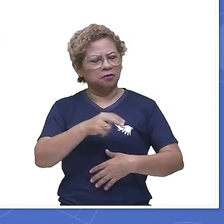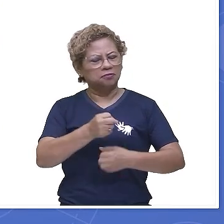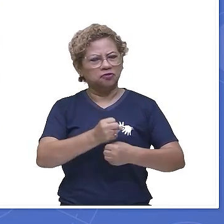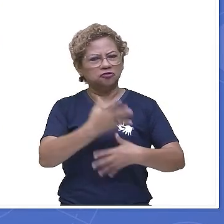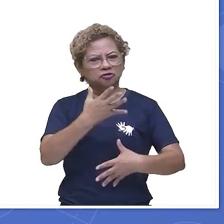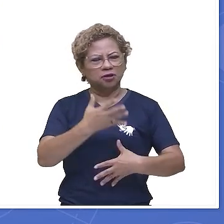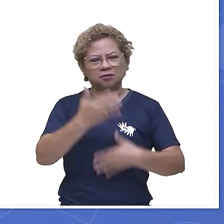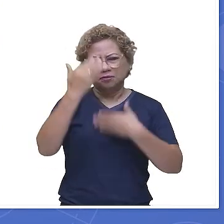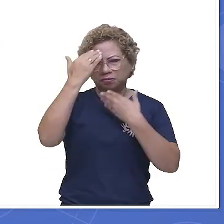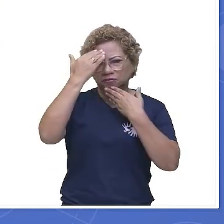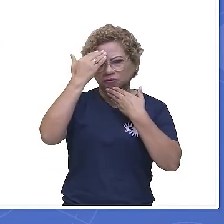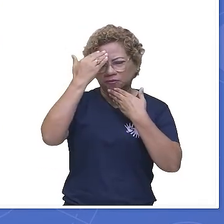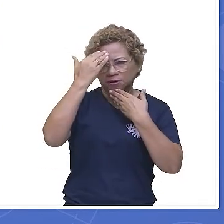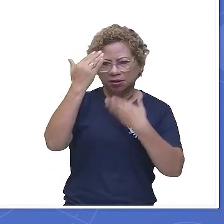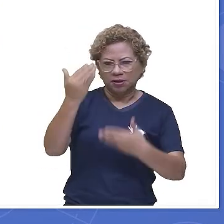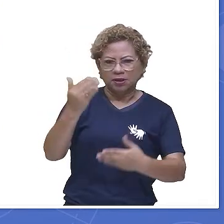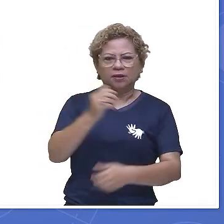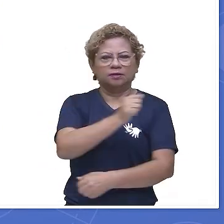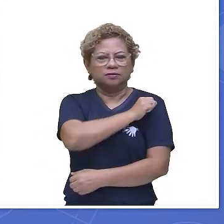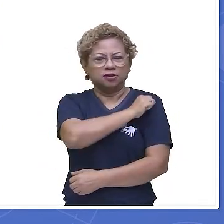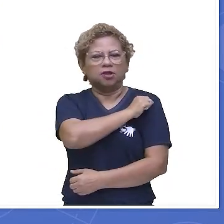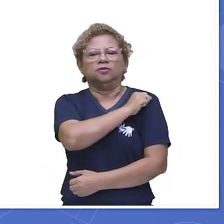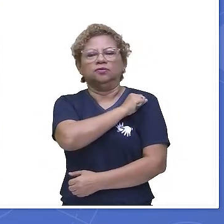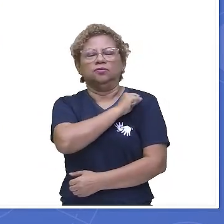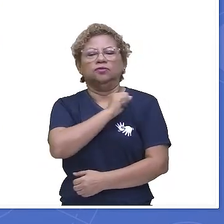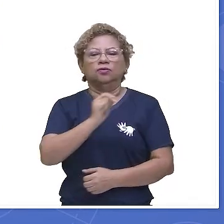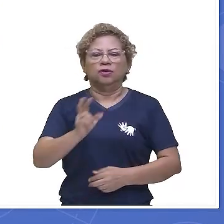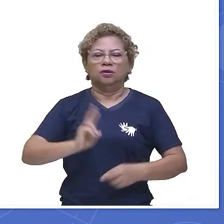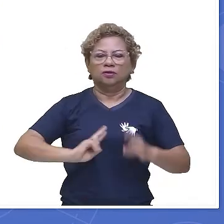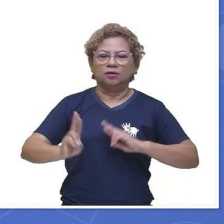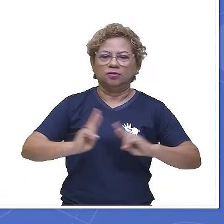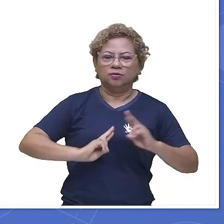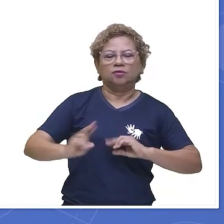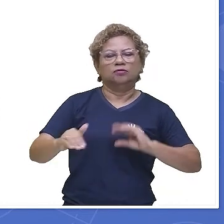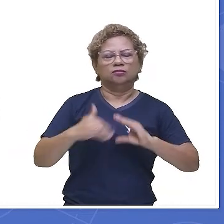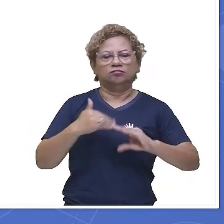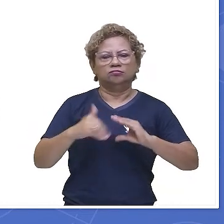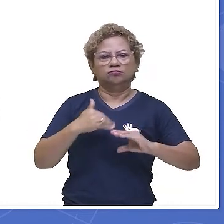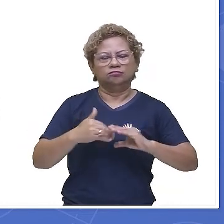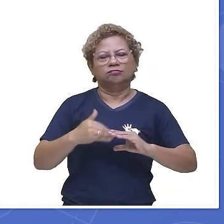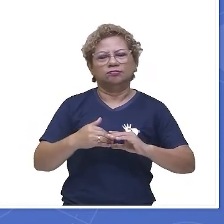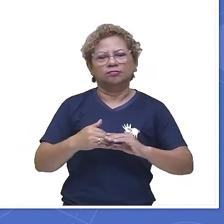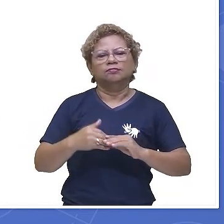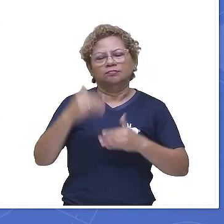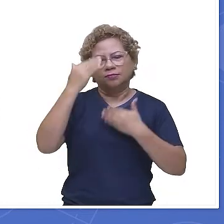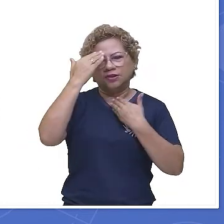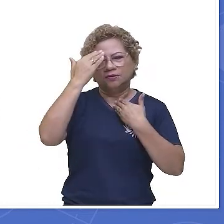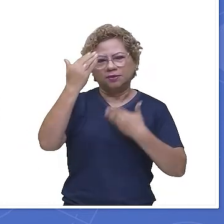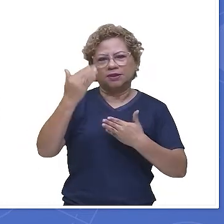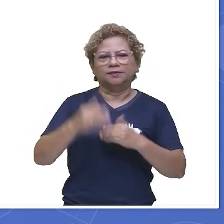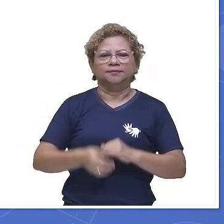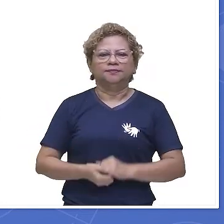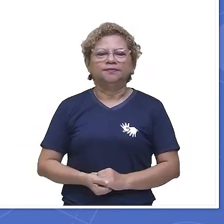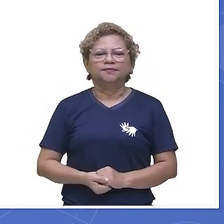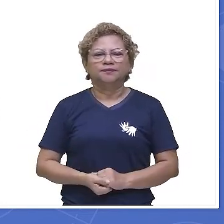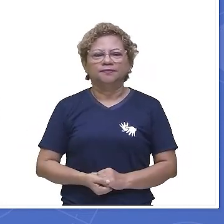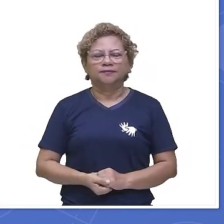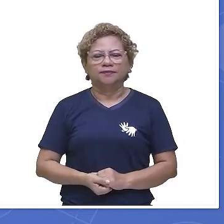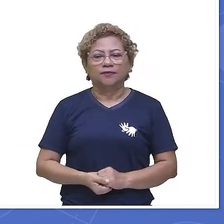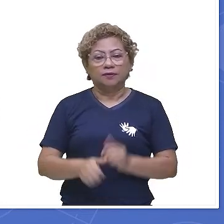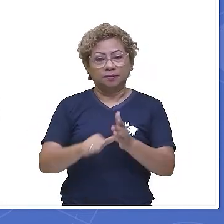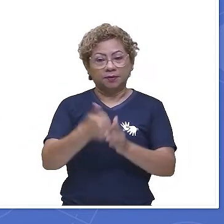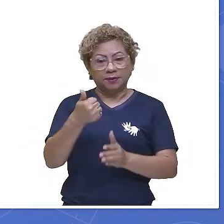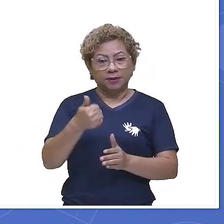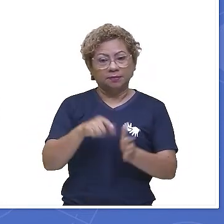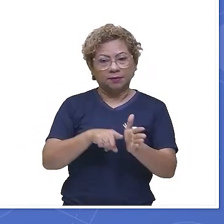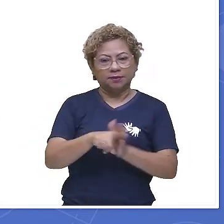aí que estão participando da aula, né? Que estão estudando, se esforçando aí para aprender sobre física. Vamos lá, então, para a primeira questão,